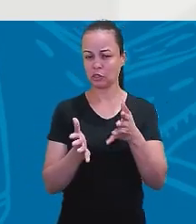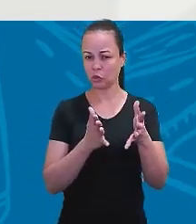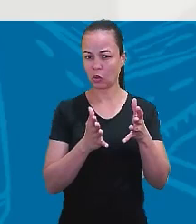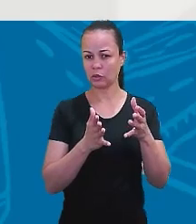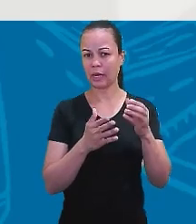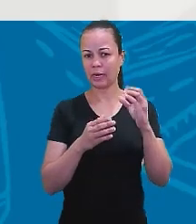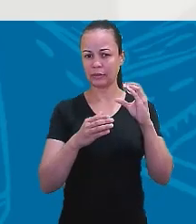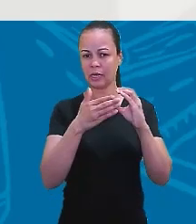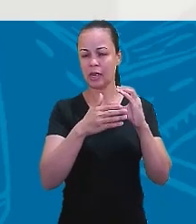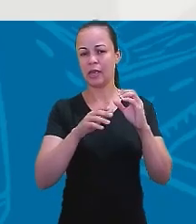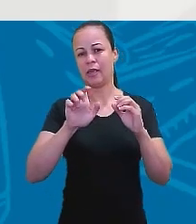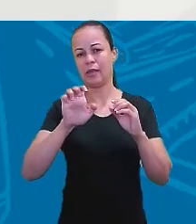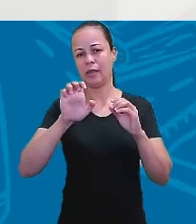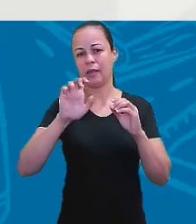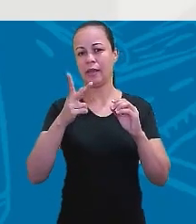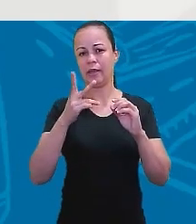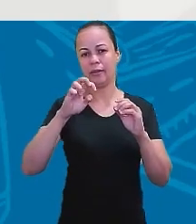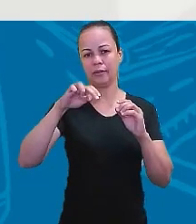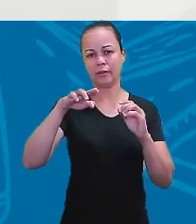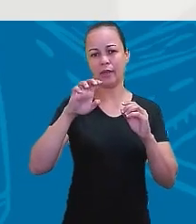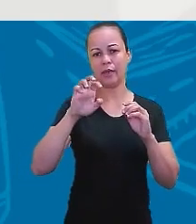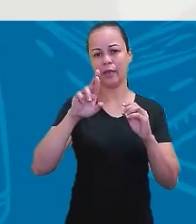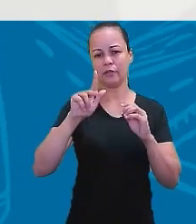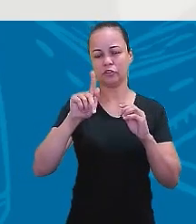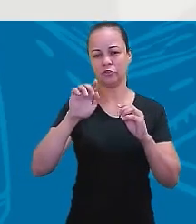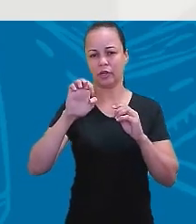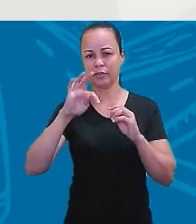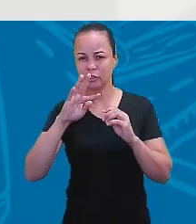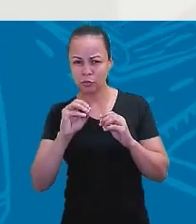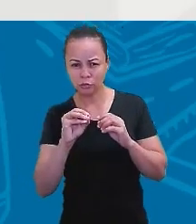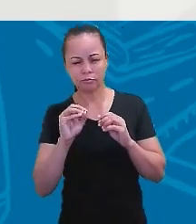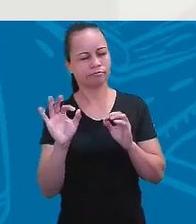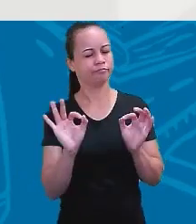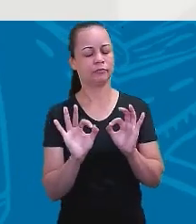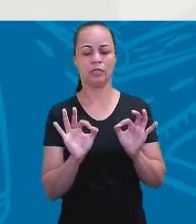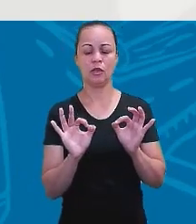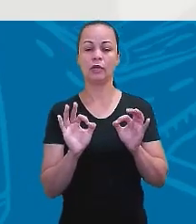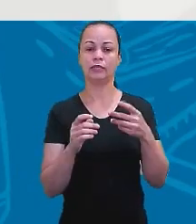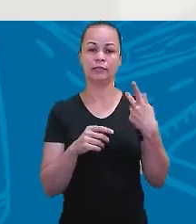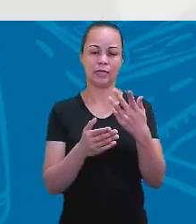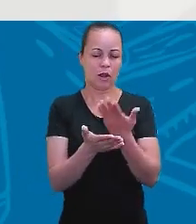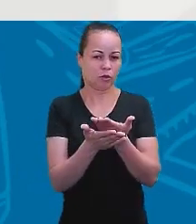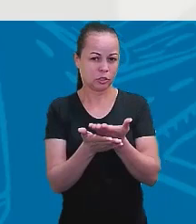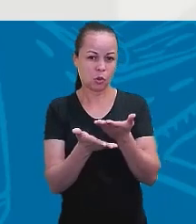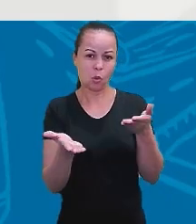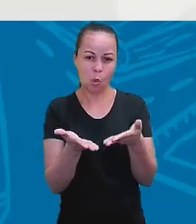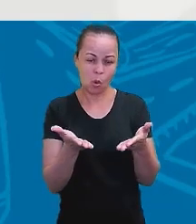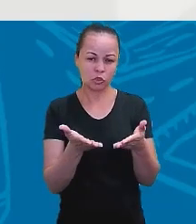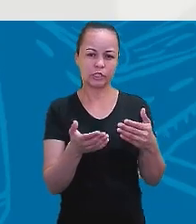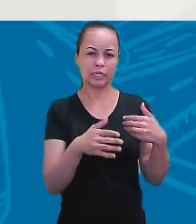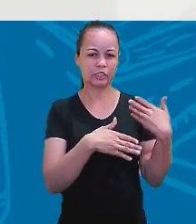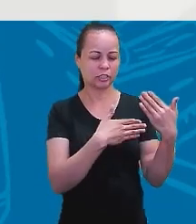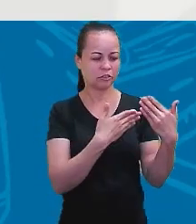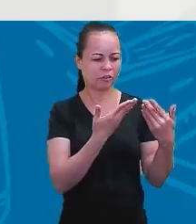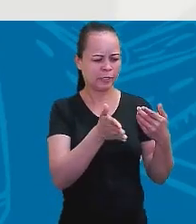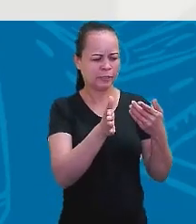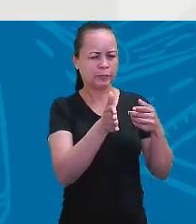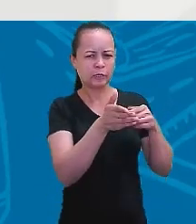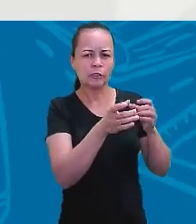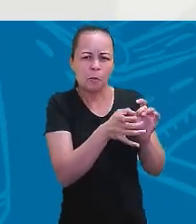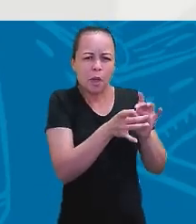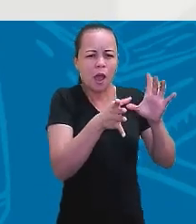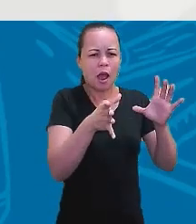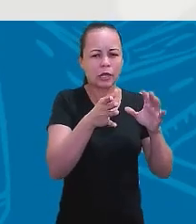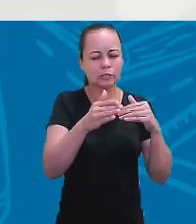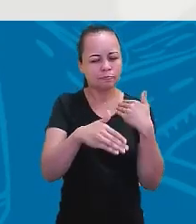Não. Tem também função estrutural. E é isso que nossa aula de hoje vai te dar a oportunidade de sair do reino da necessidade para o reino da